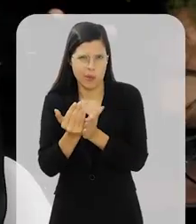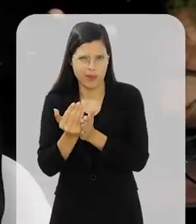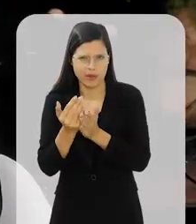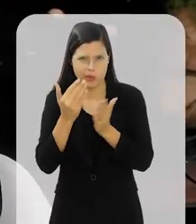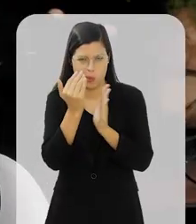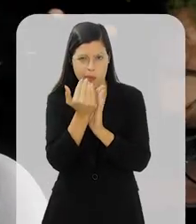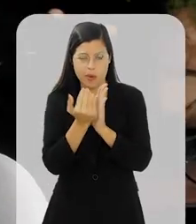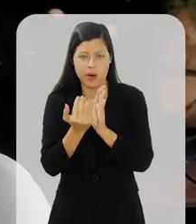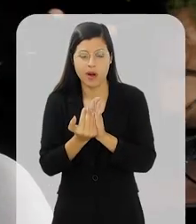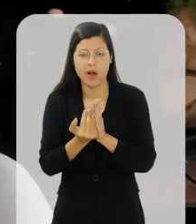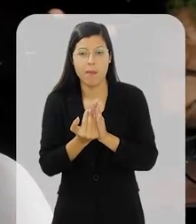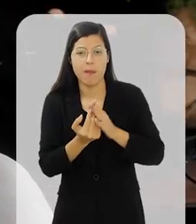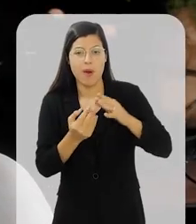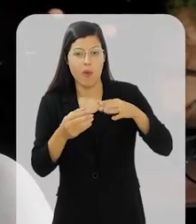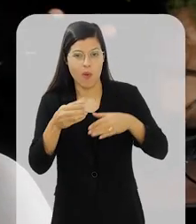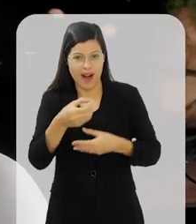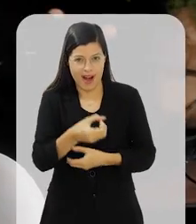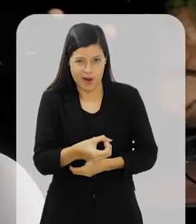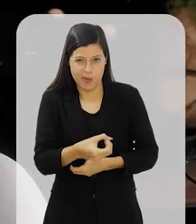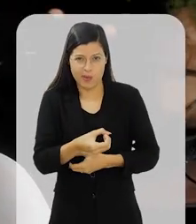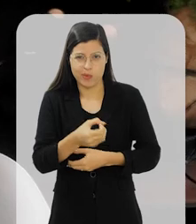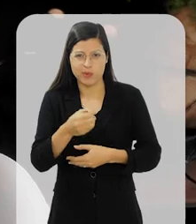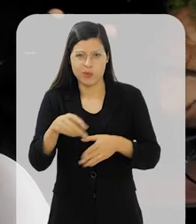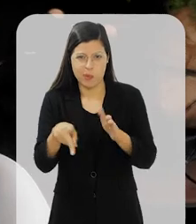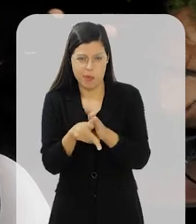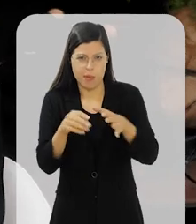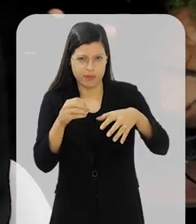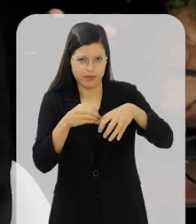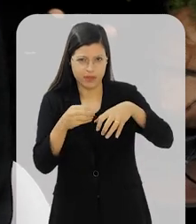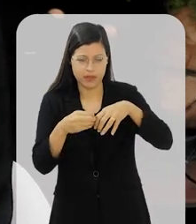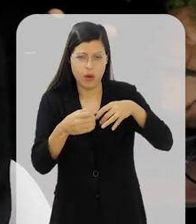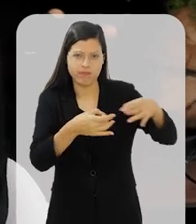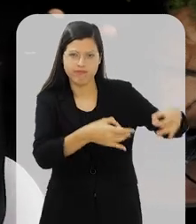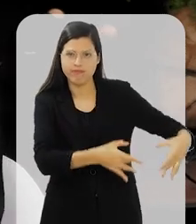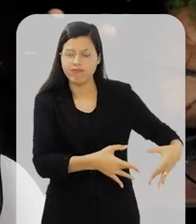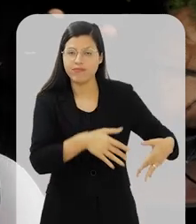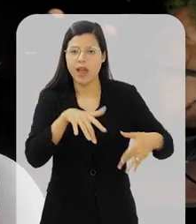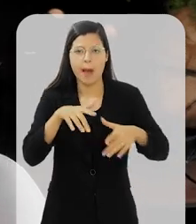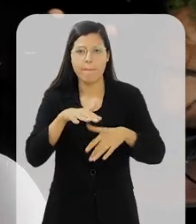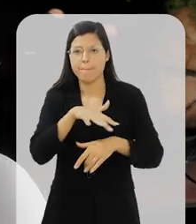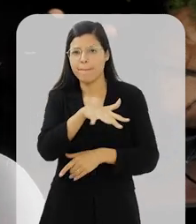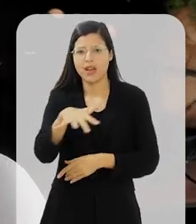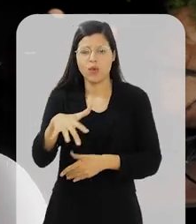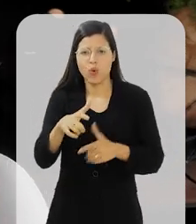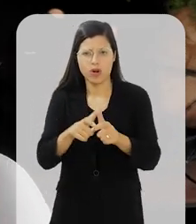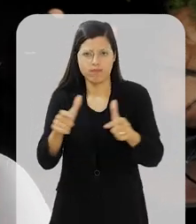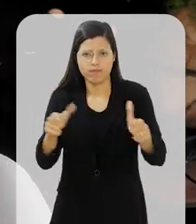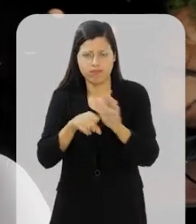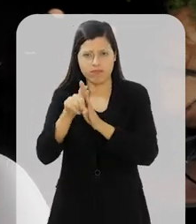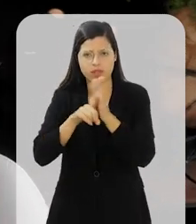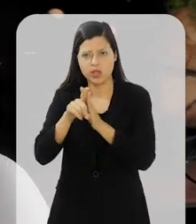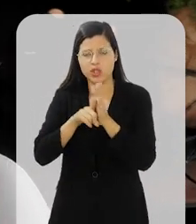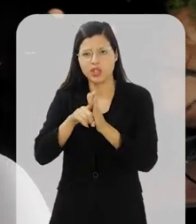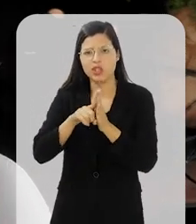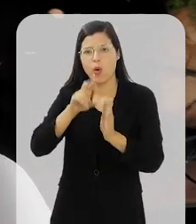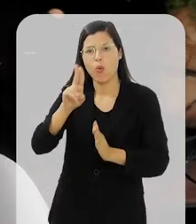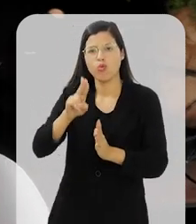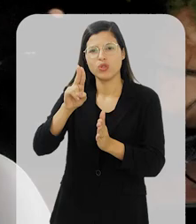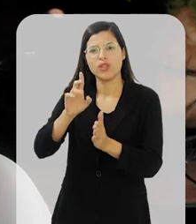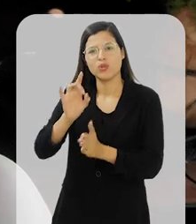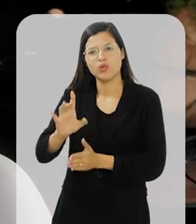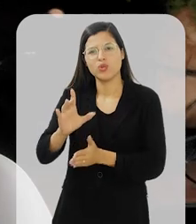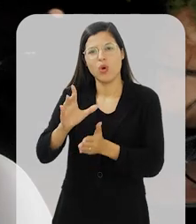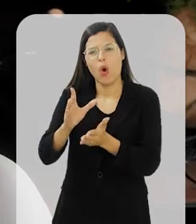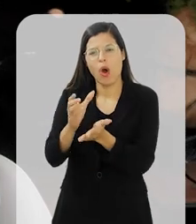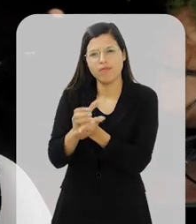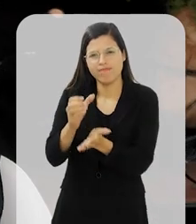o caroço costuma ser descartado, né? E a maioria das pesquisas se concentra na polpa. O que que fez vocês se